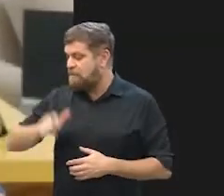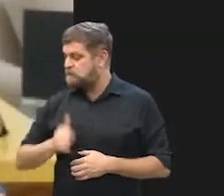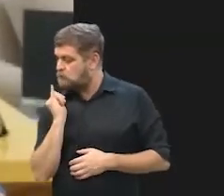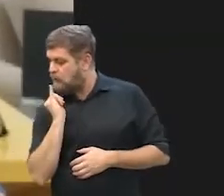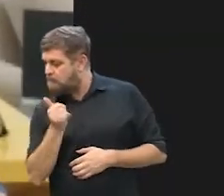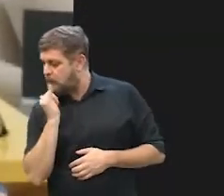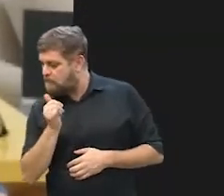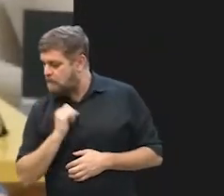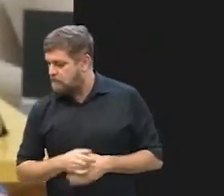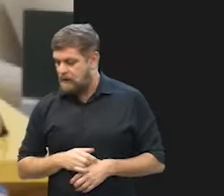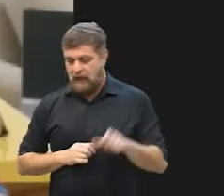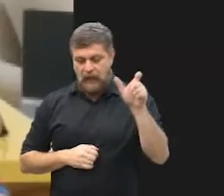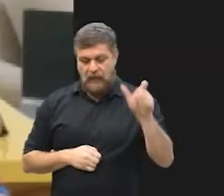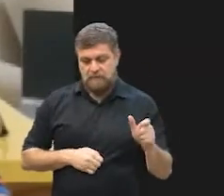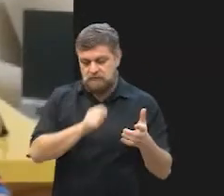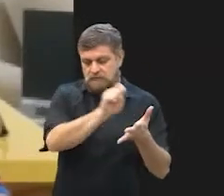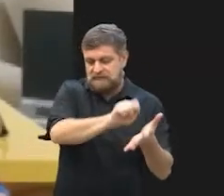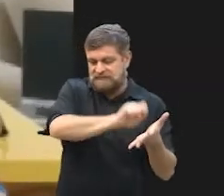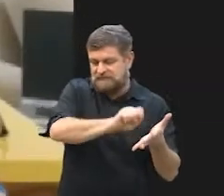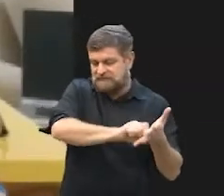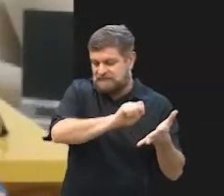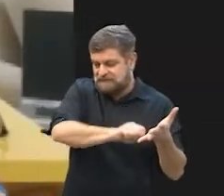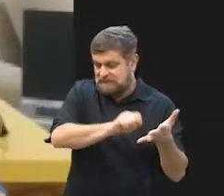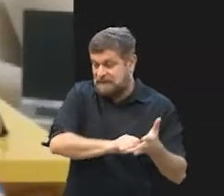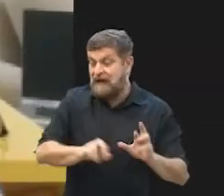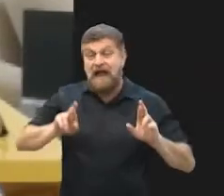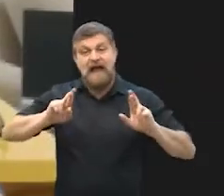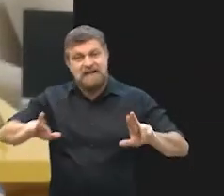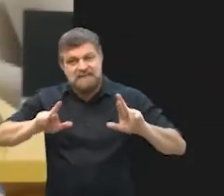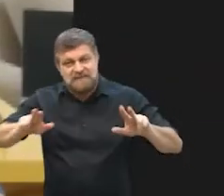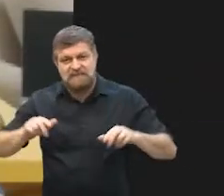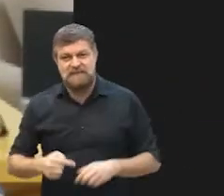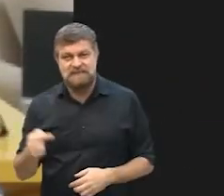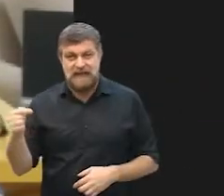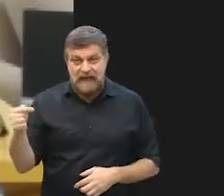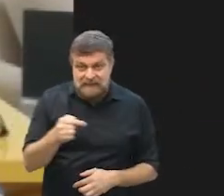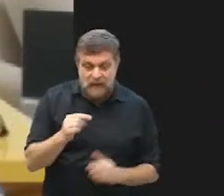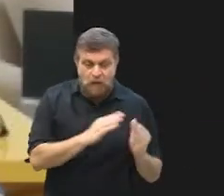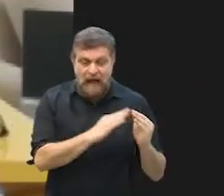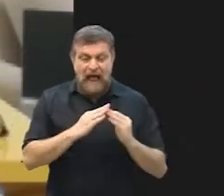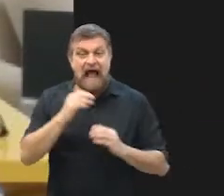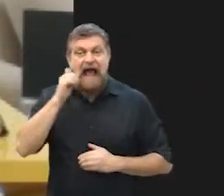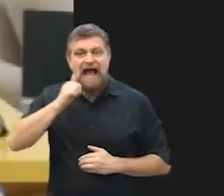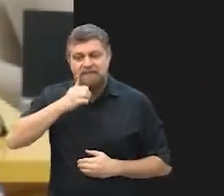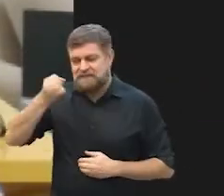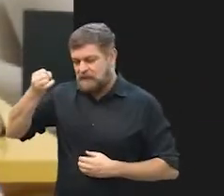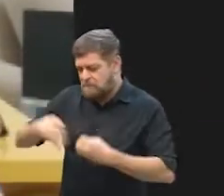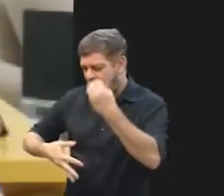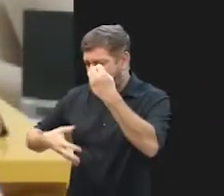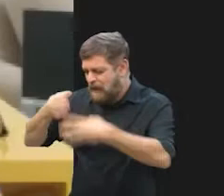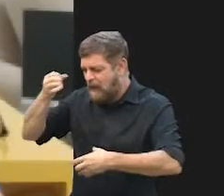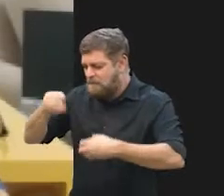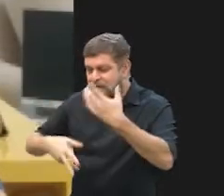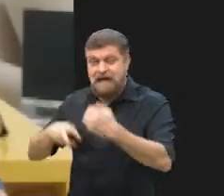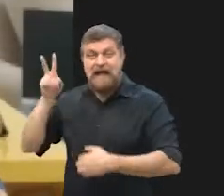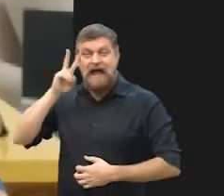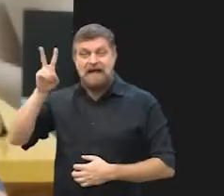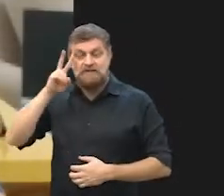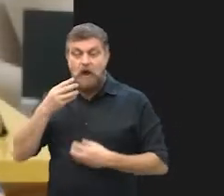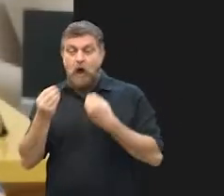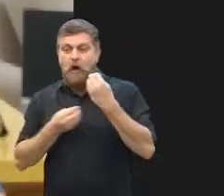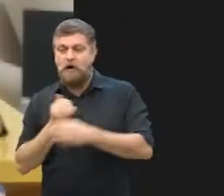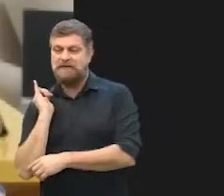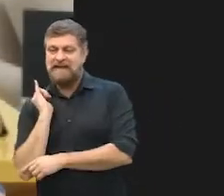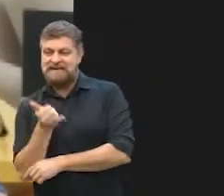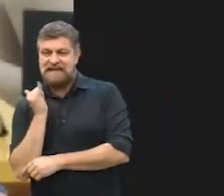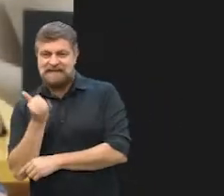um escritor, a diferença entre narrador e escritor, os tipos de narradores que podem ter uma história.